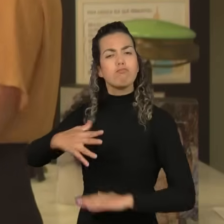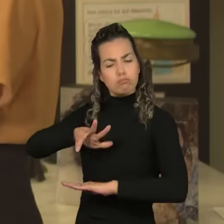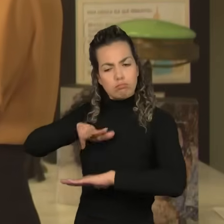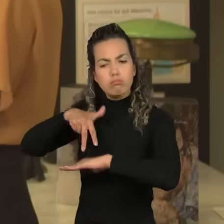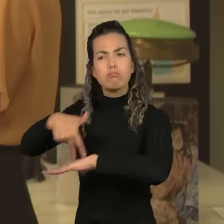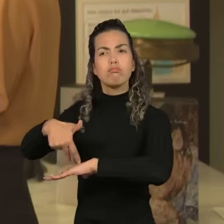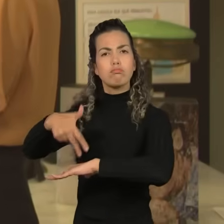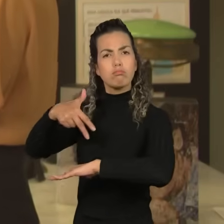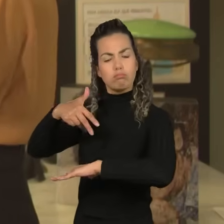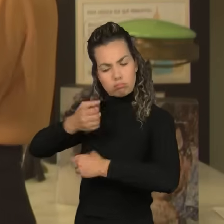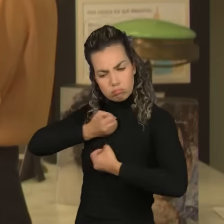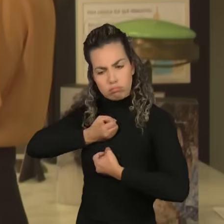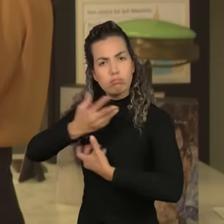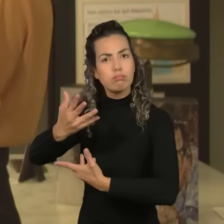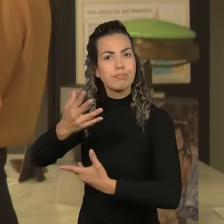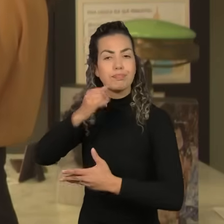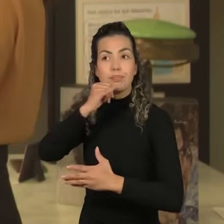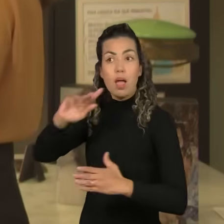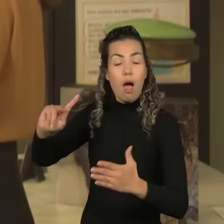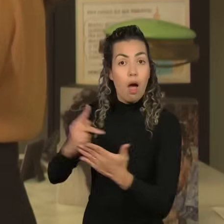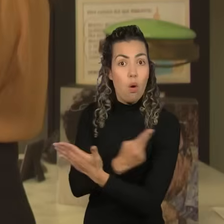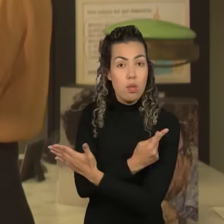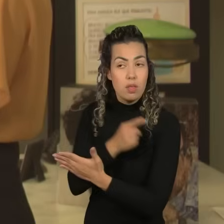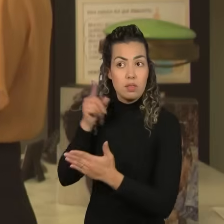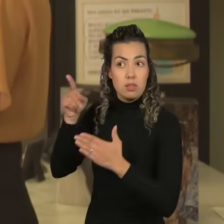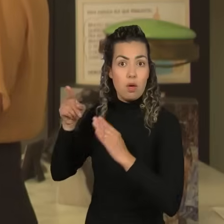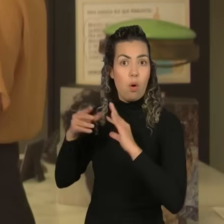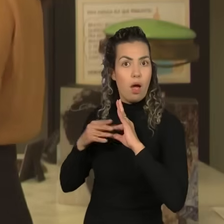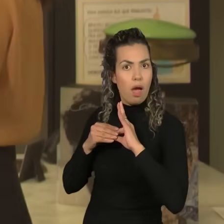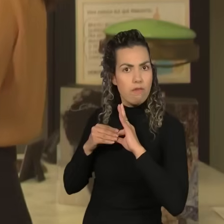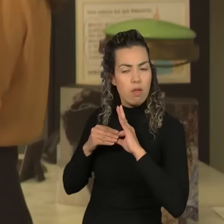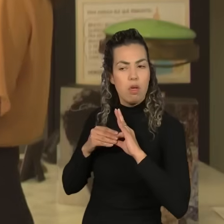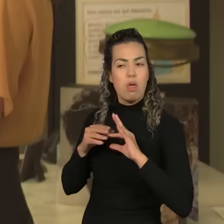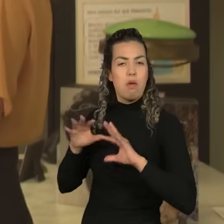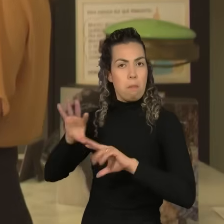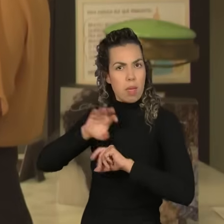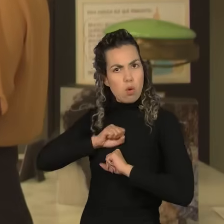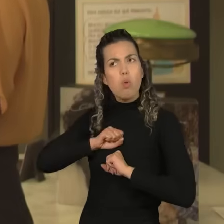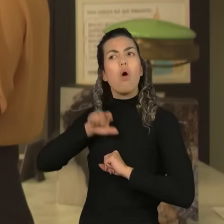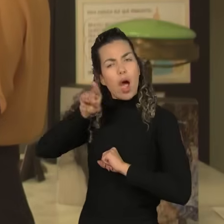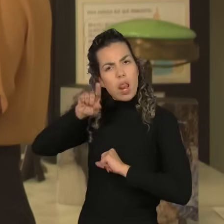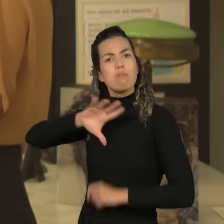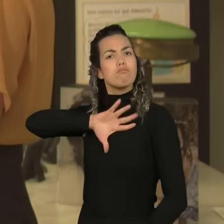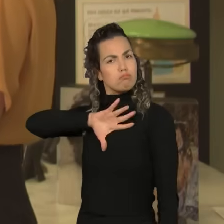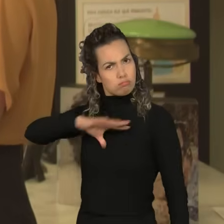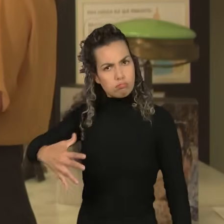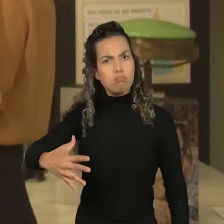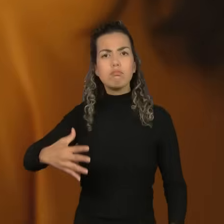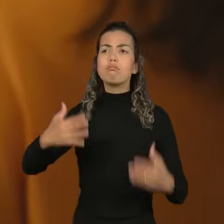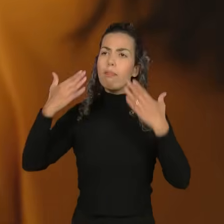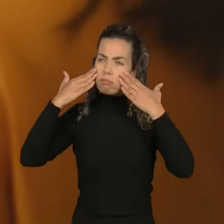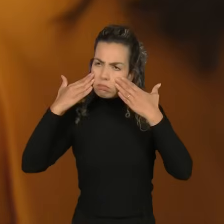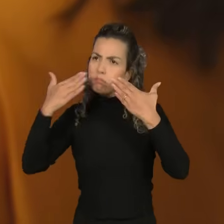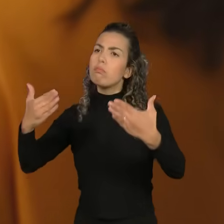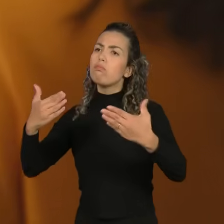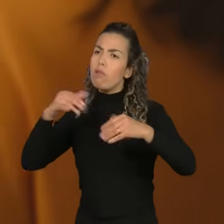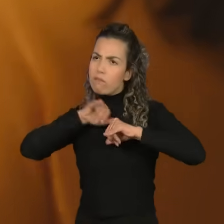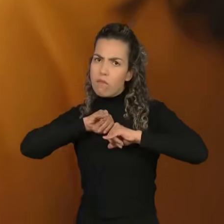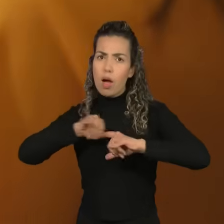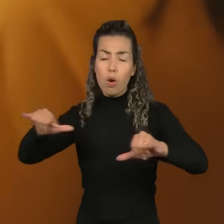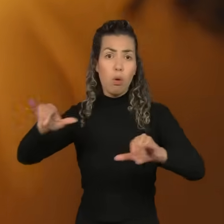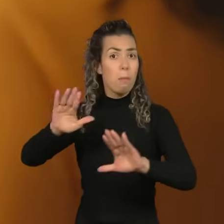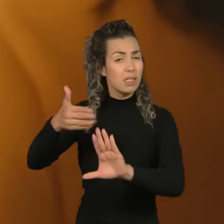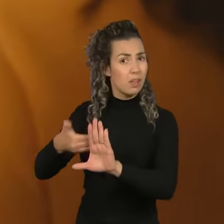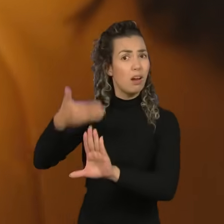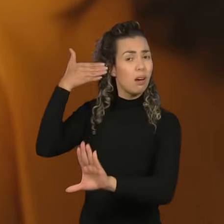o HIV aconteceu na vida dele, ele se colocou, ele falou publicamente sobre esse assunto, no momento em que ainda